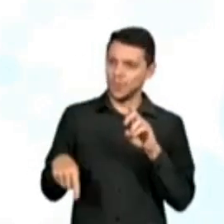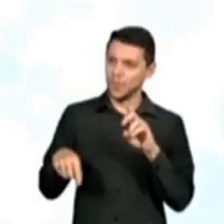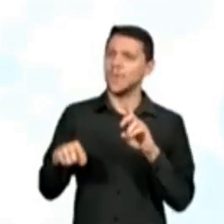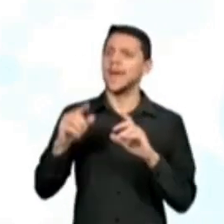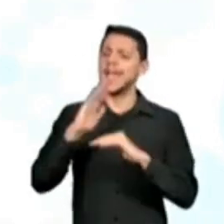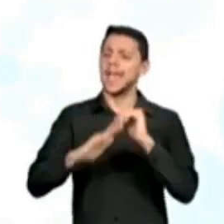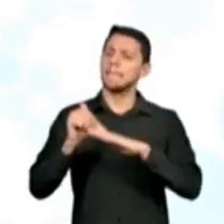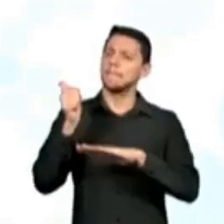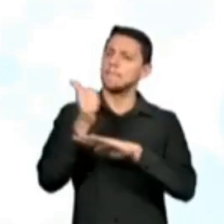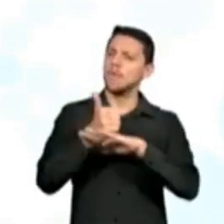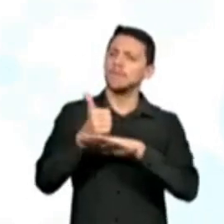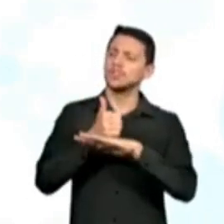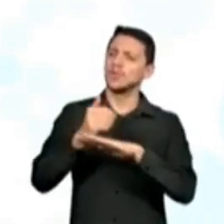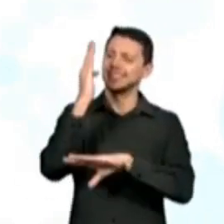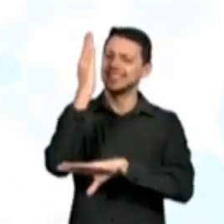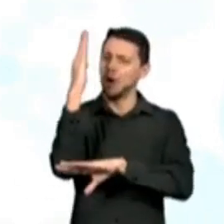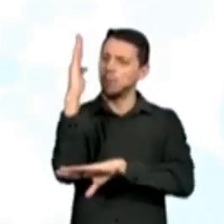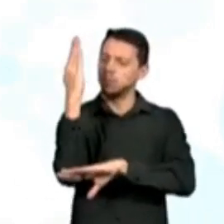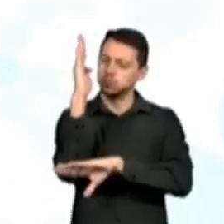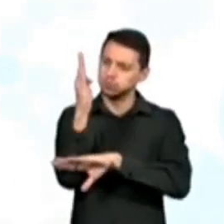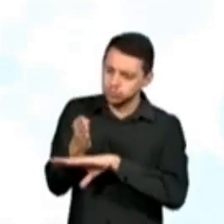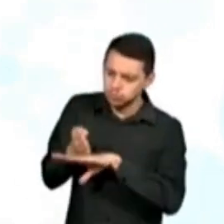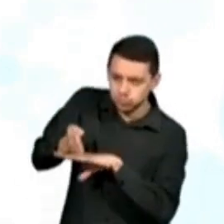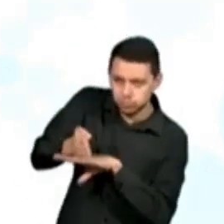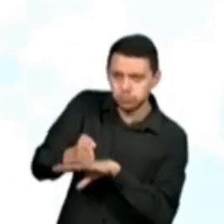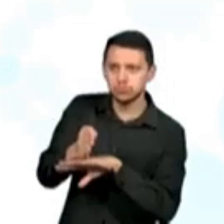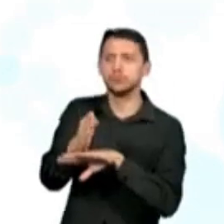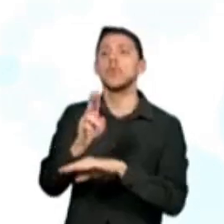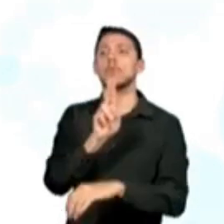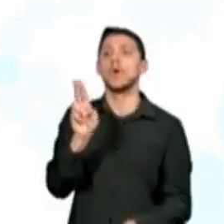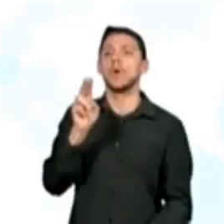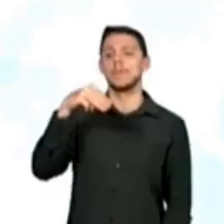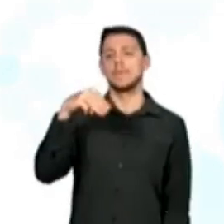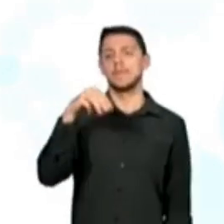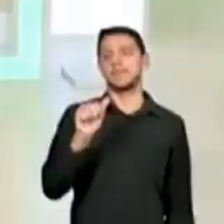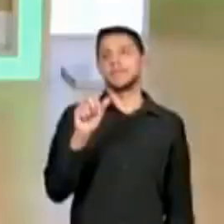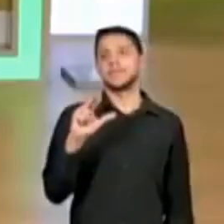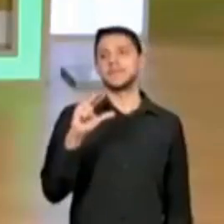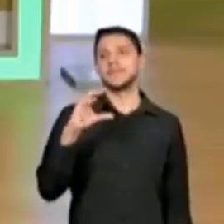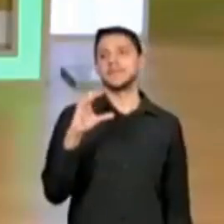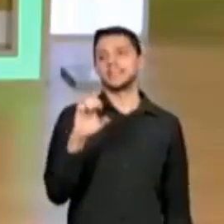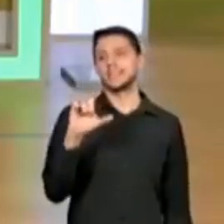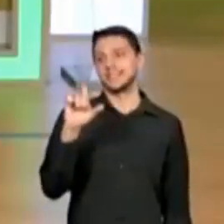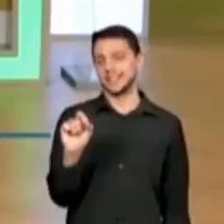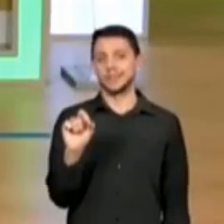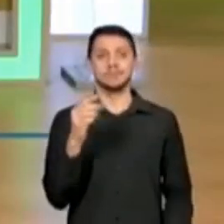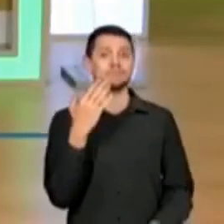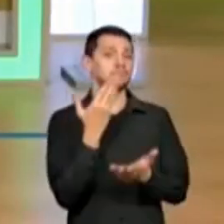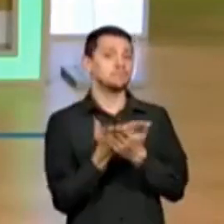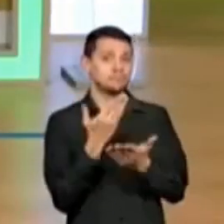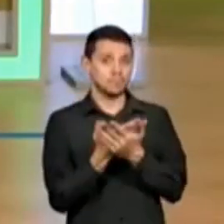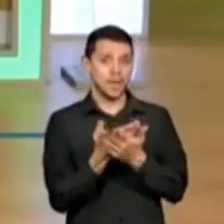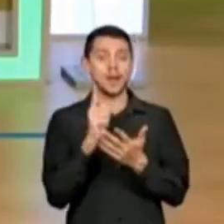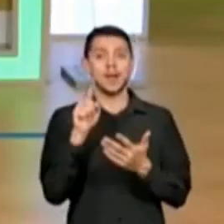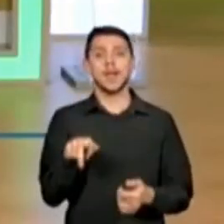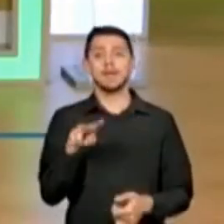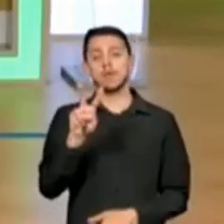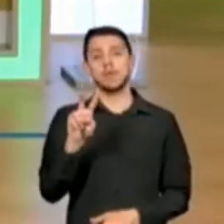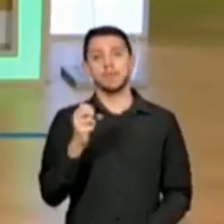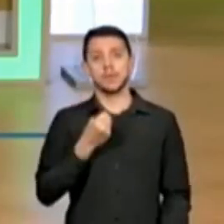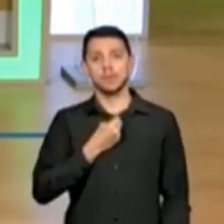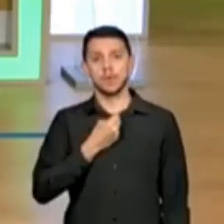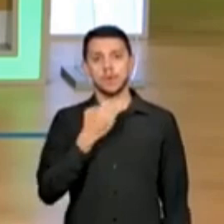Marcelo. Marceneiro Marcelo. É uma aula, né, que está no volume 4, é a